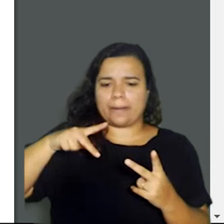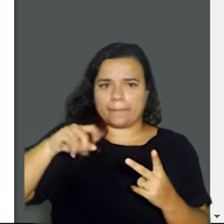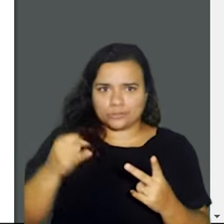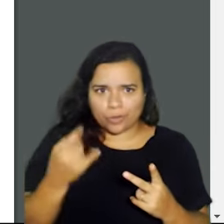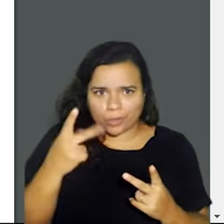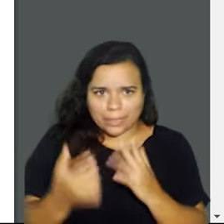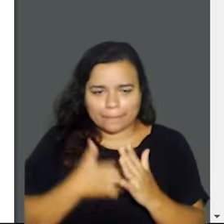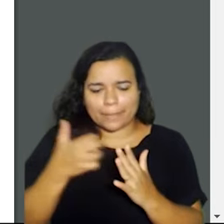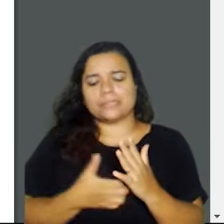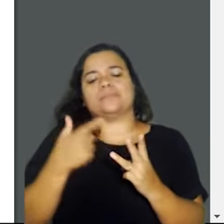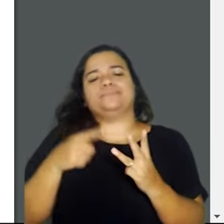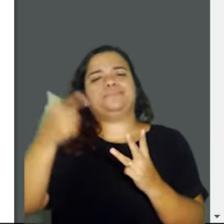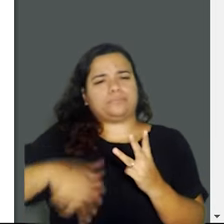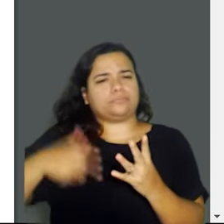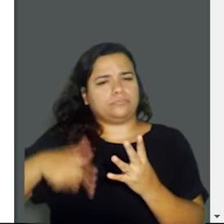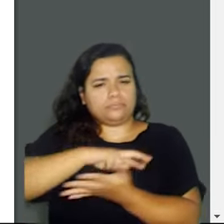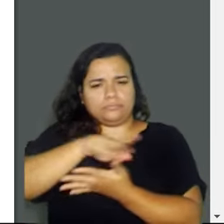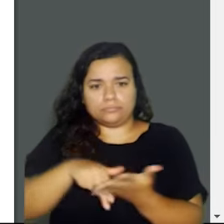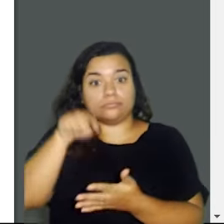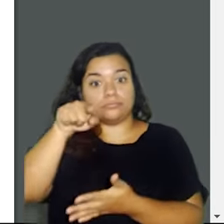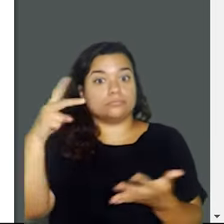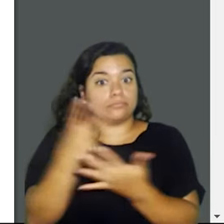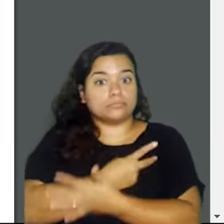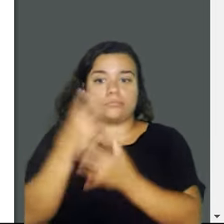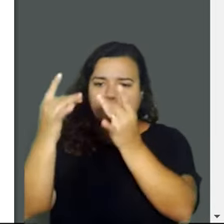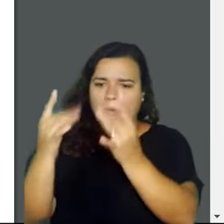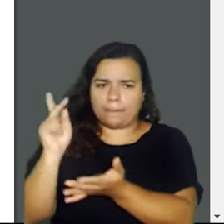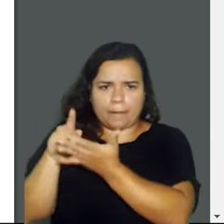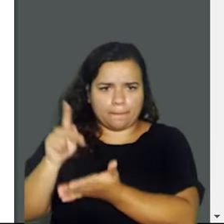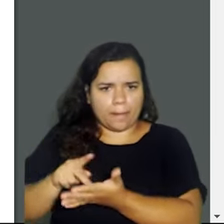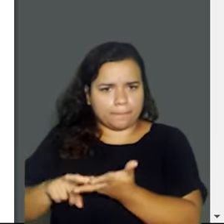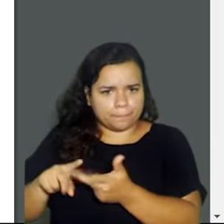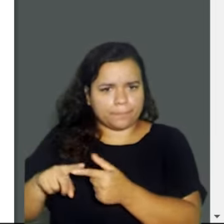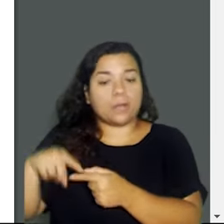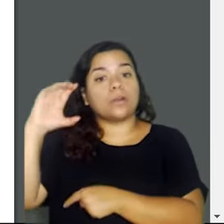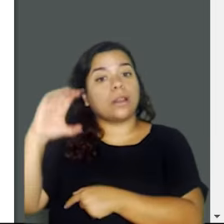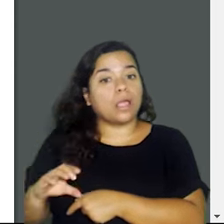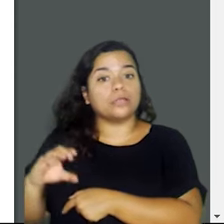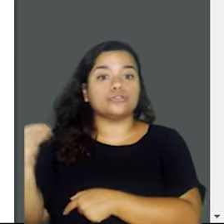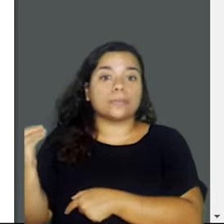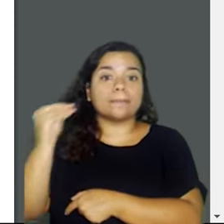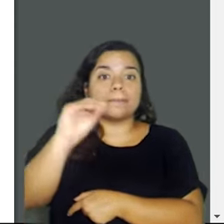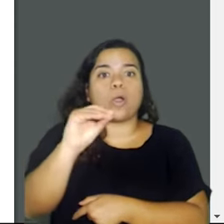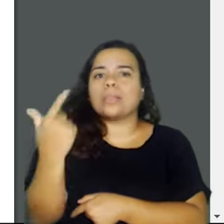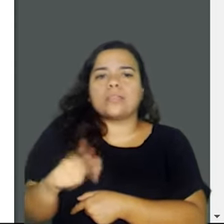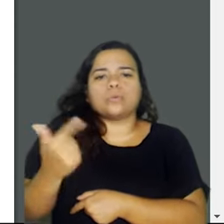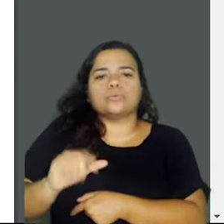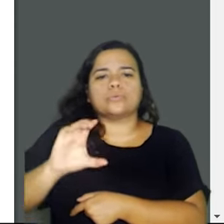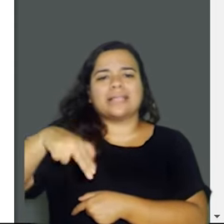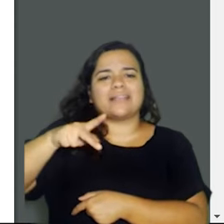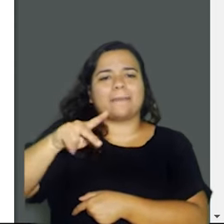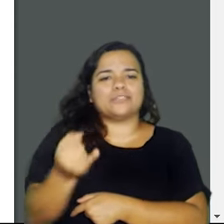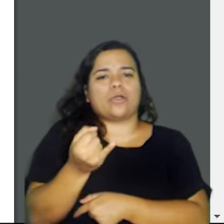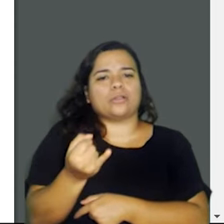né E aqui aconteceram muitos fatos dos clientes acabarem colocando Ah não possui CNPJ e